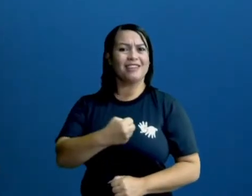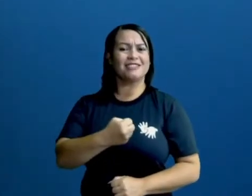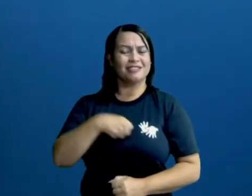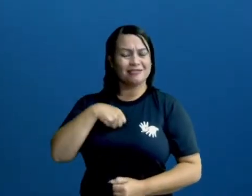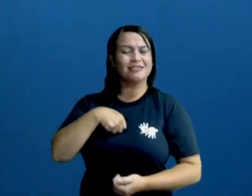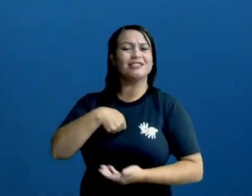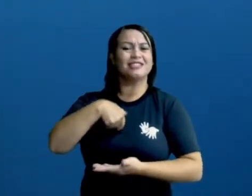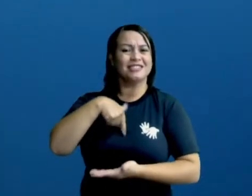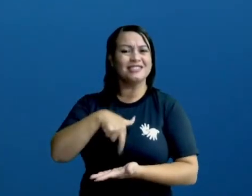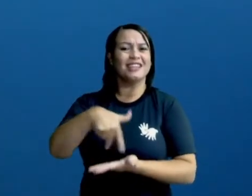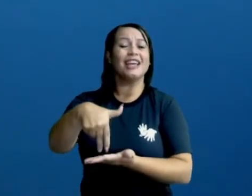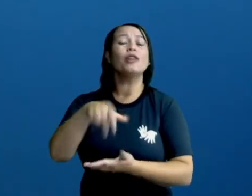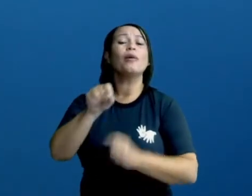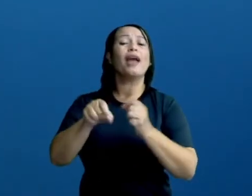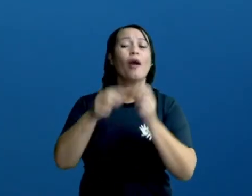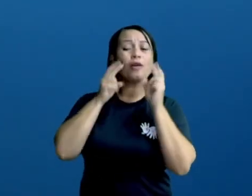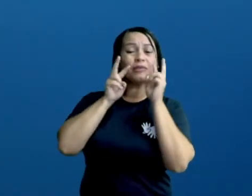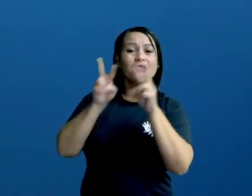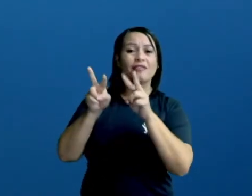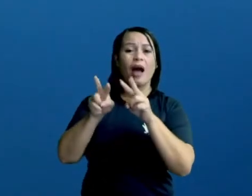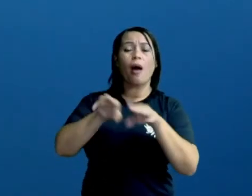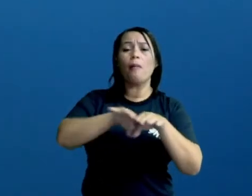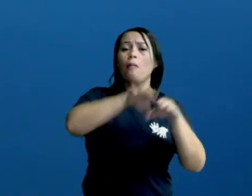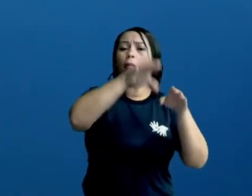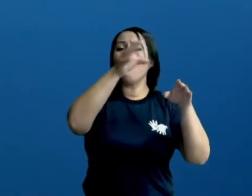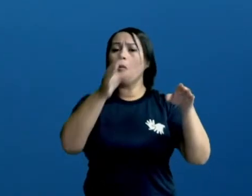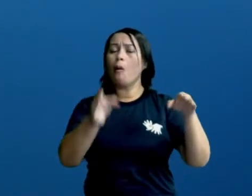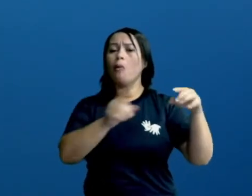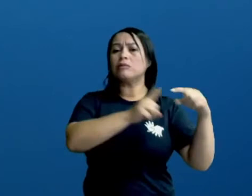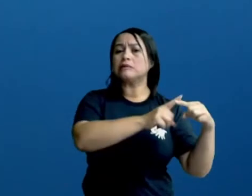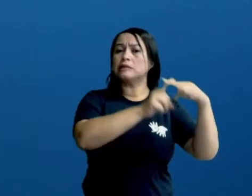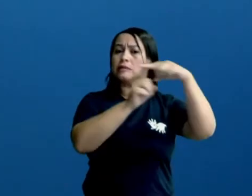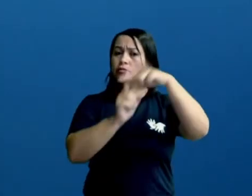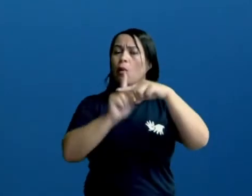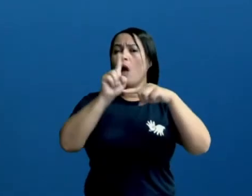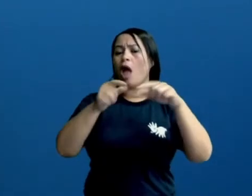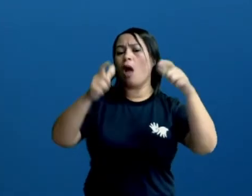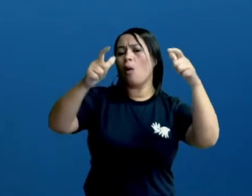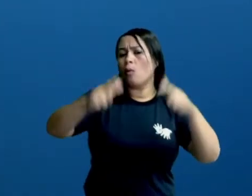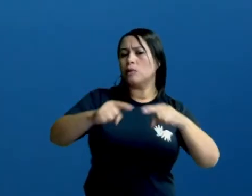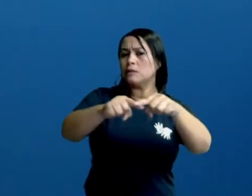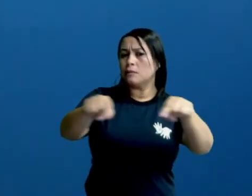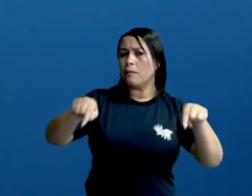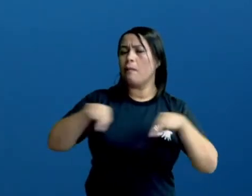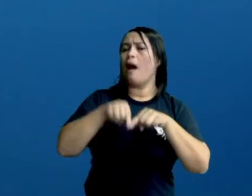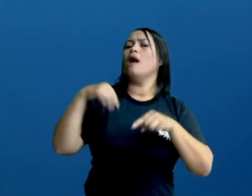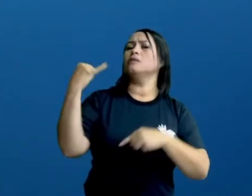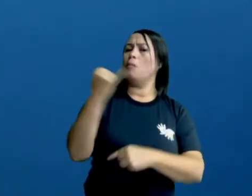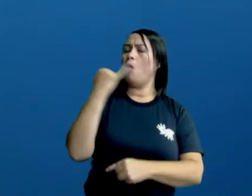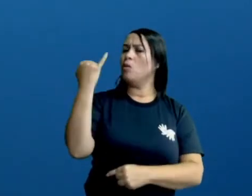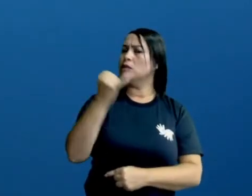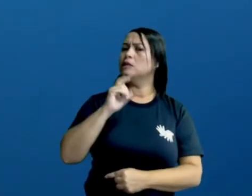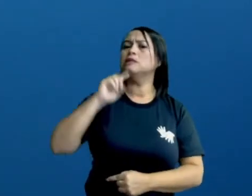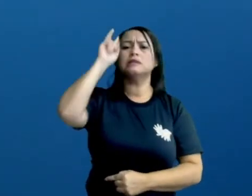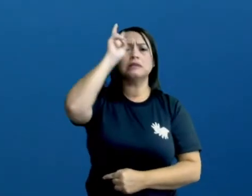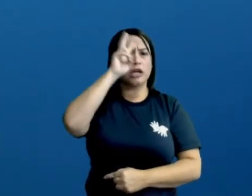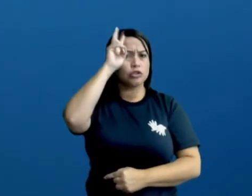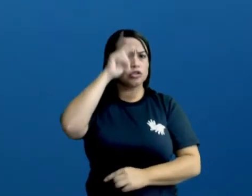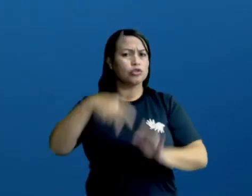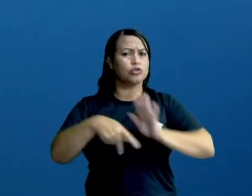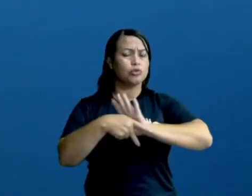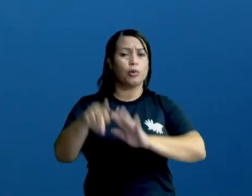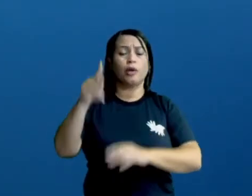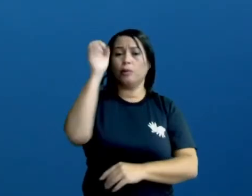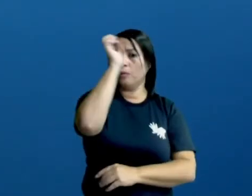consegue observar? Monte das Tabocas, um espaço importante de que na história do Brasil,